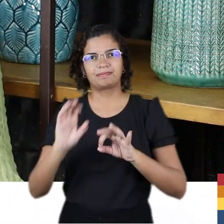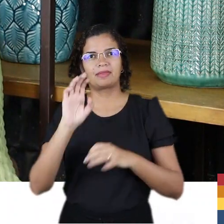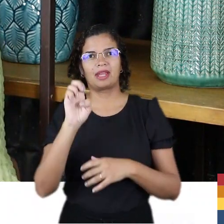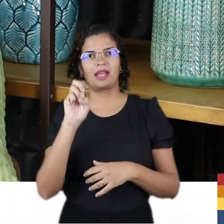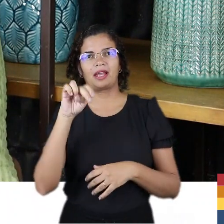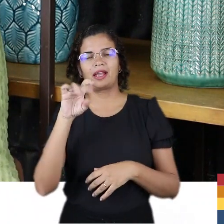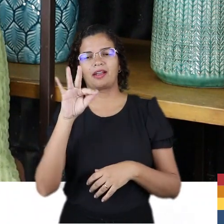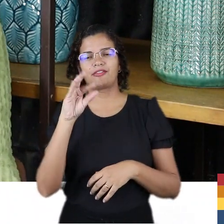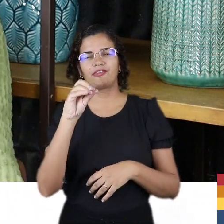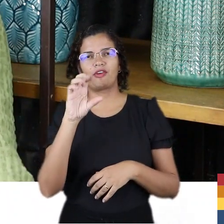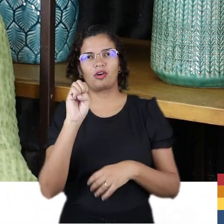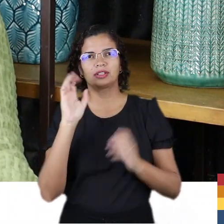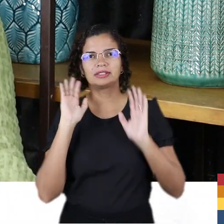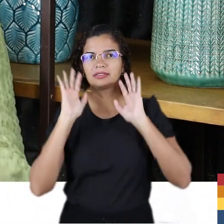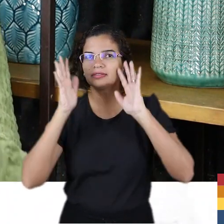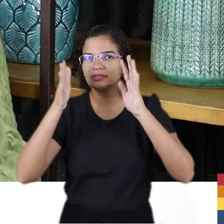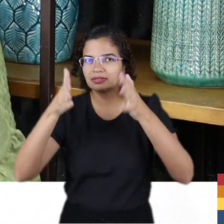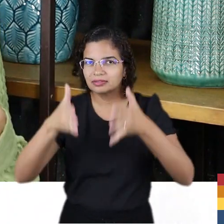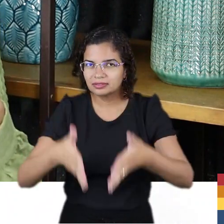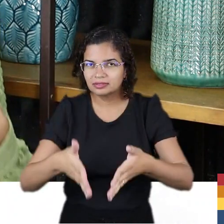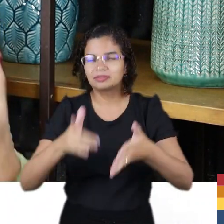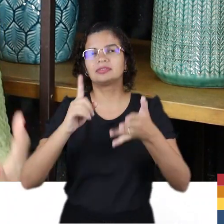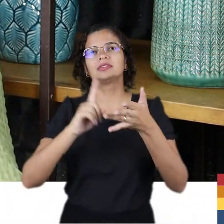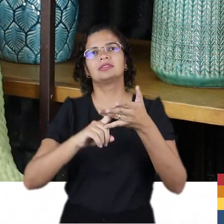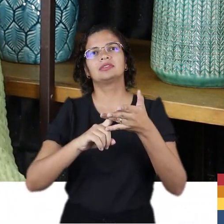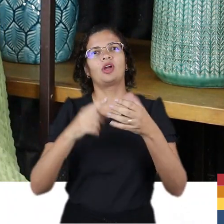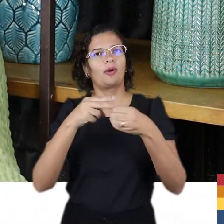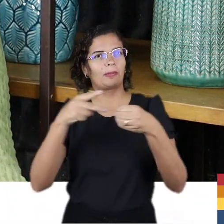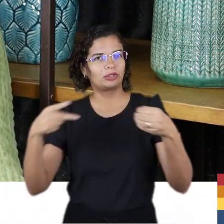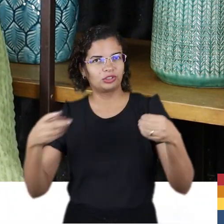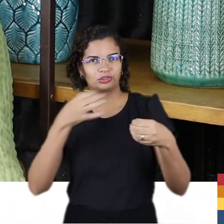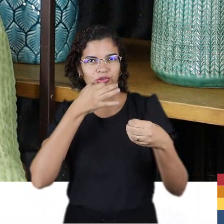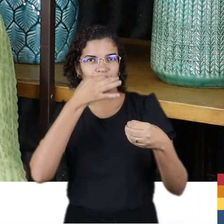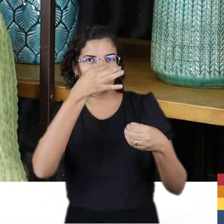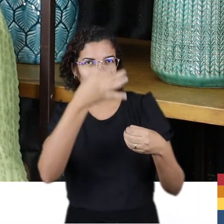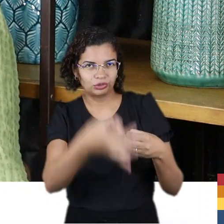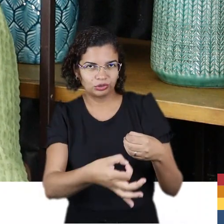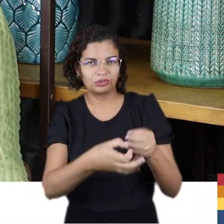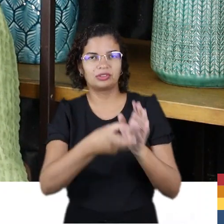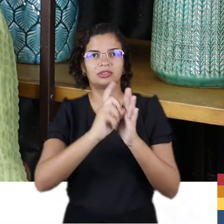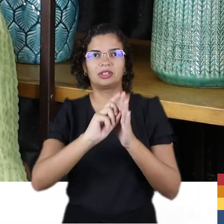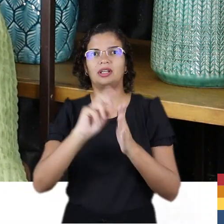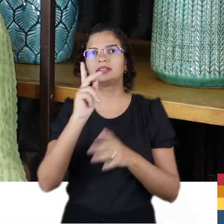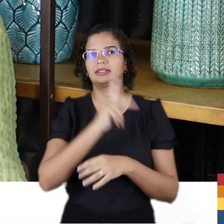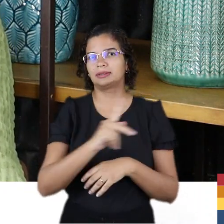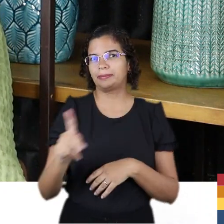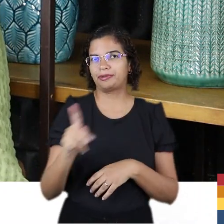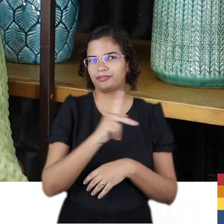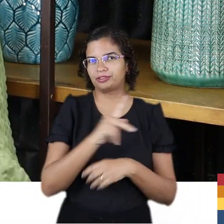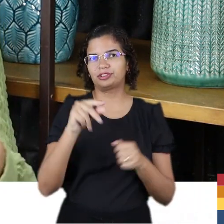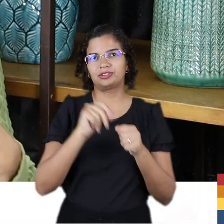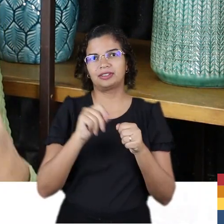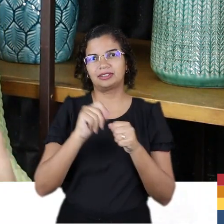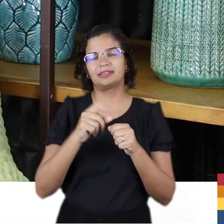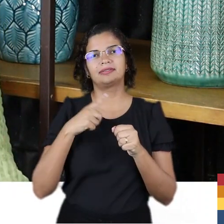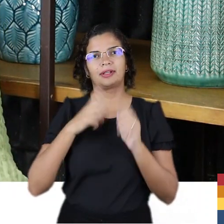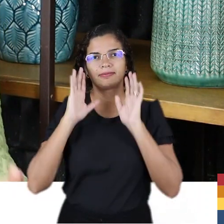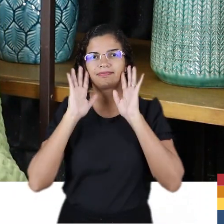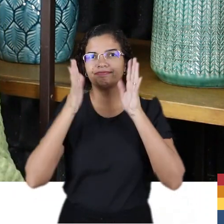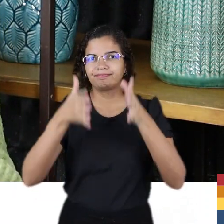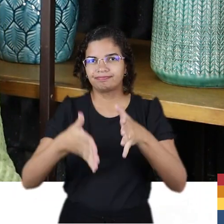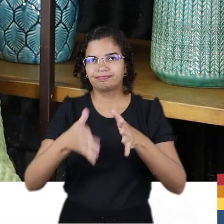trabalho por temáticas, né, no sentido de dar esse caráter de complementaridade mesmo a esse currículo, né, de se trabalhar